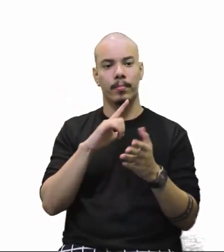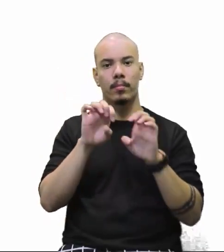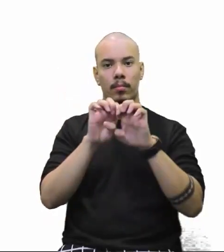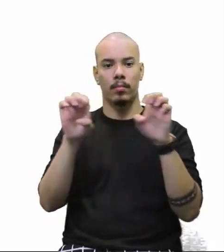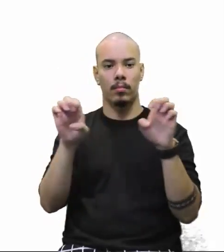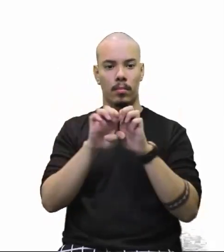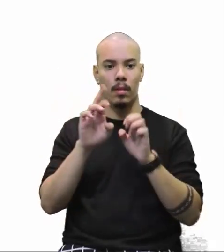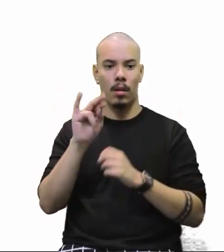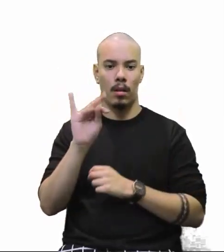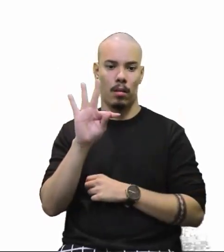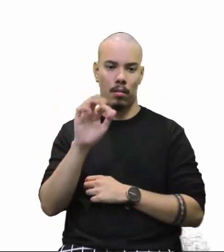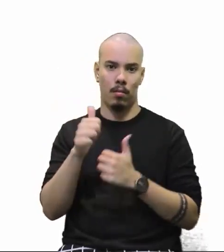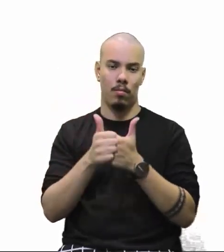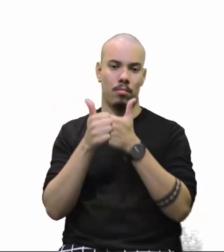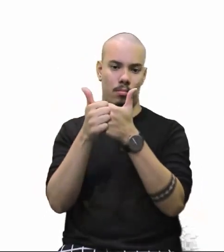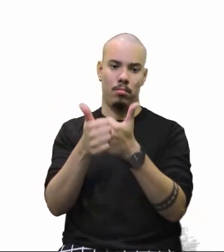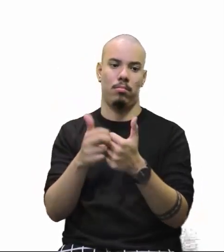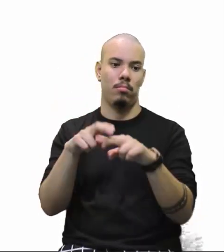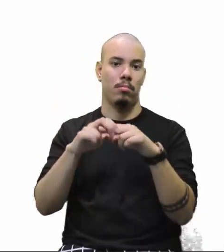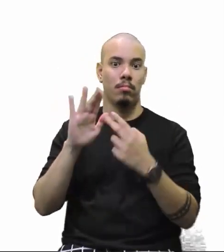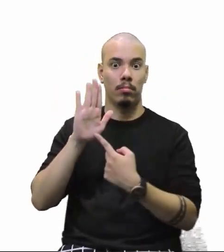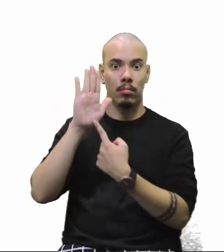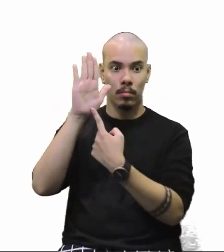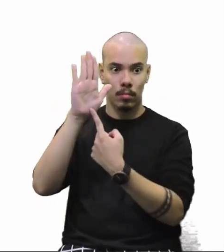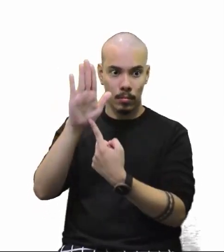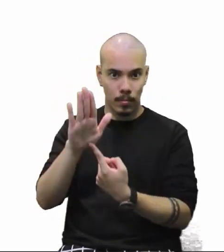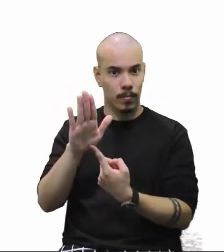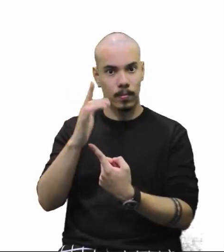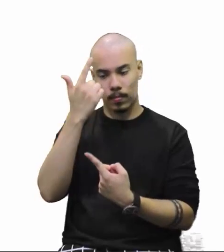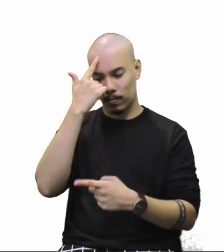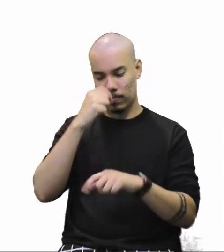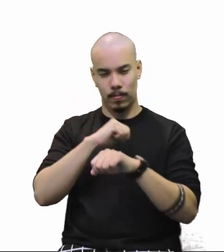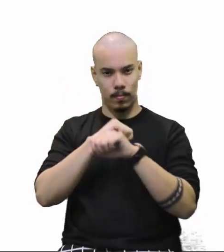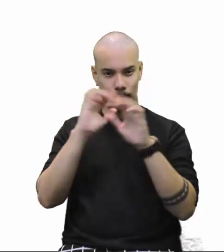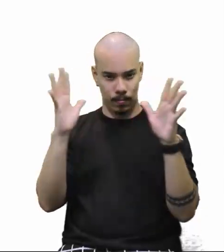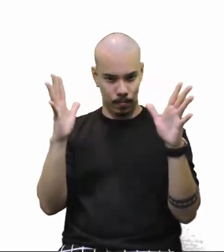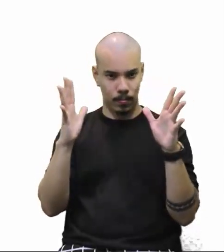né? Então, mostrando aqui uma equação.